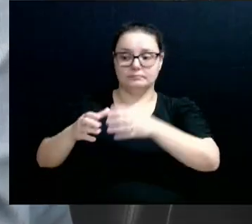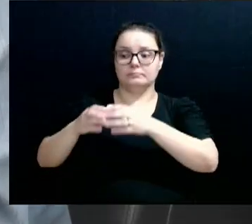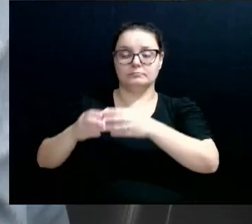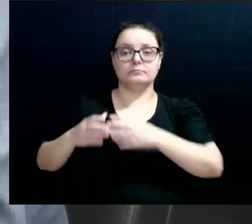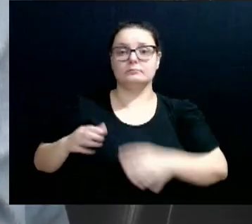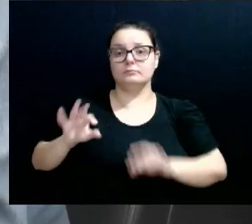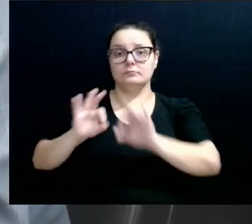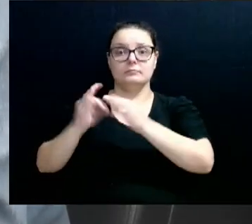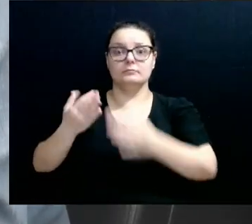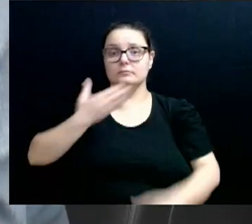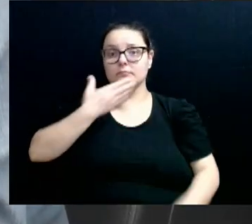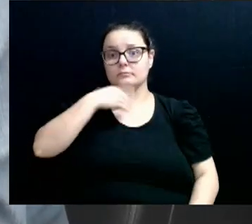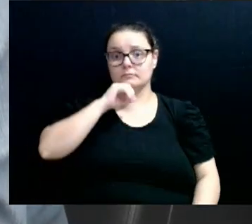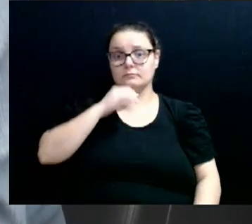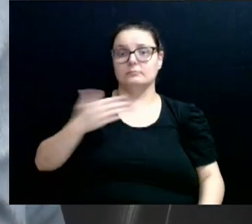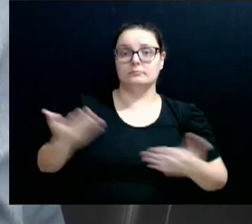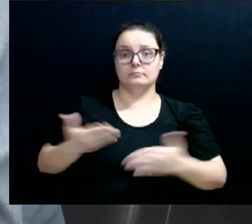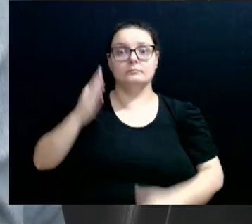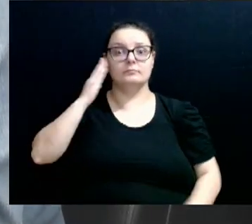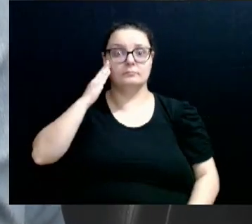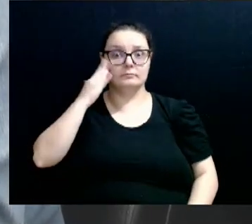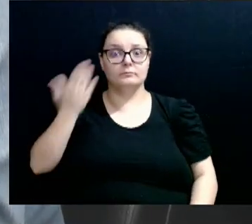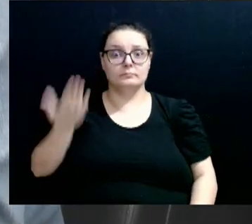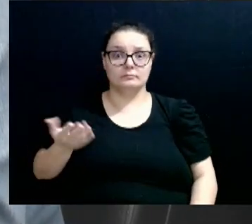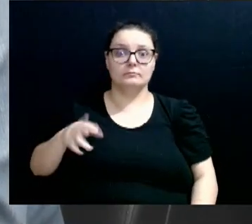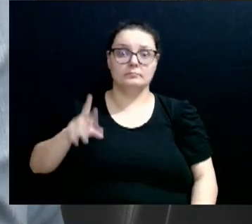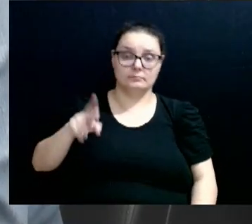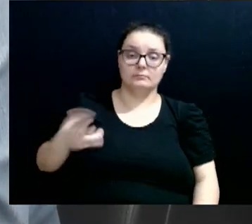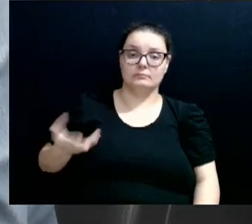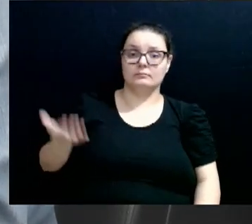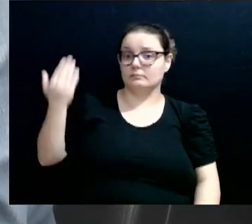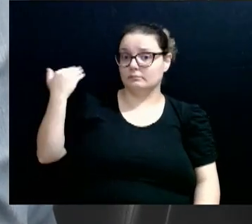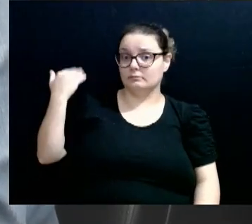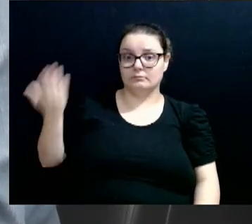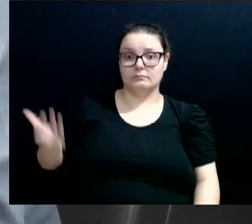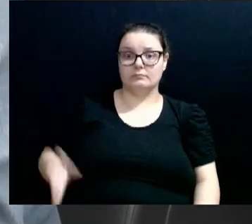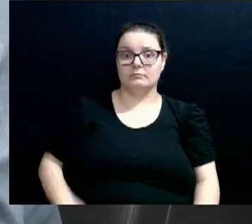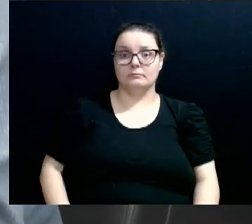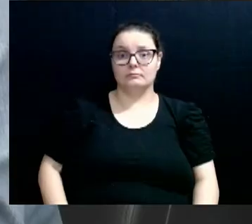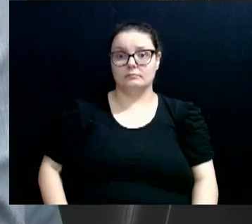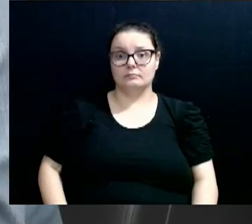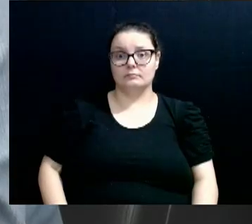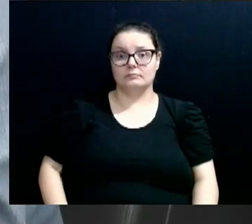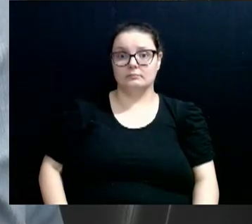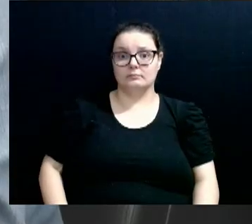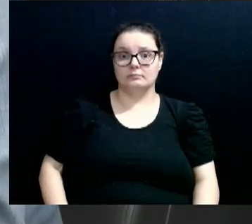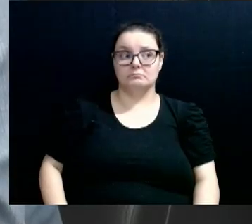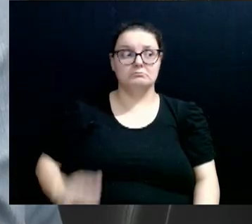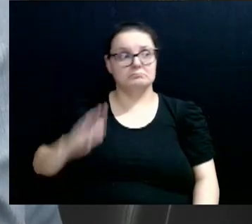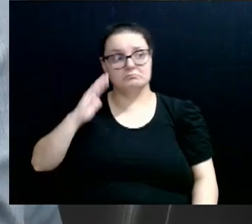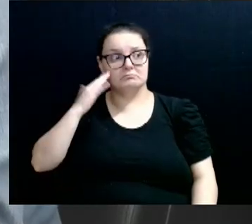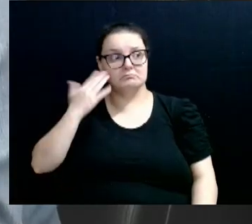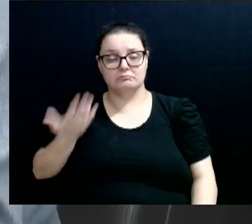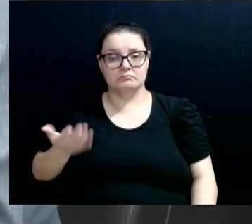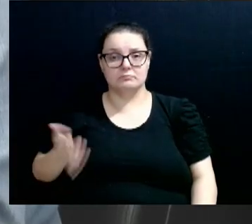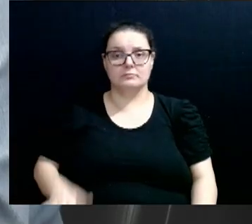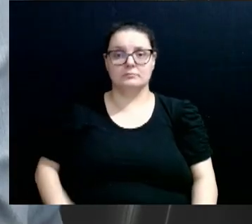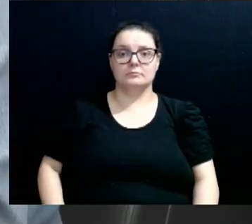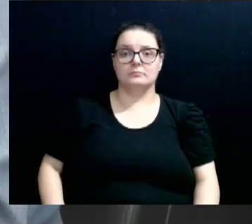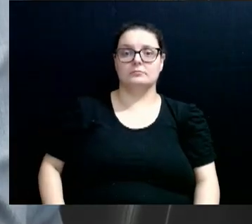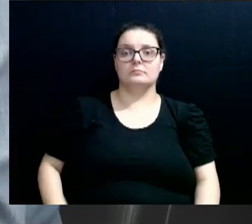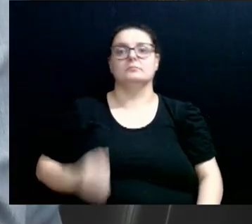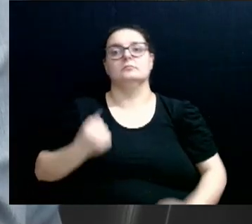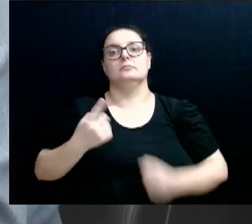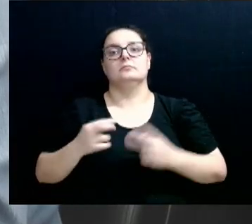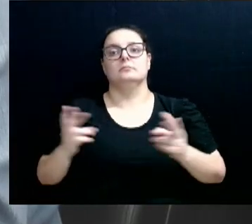Então, hoje eu entendo os motivos. Naquela época, entendi assim. E algumas relações que existem